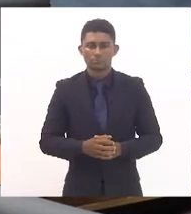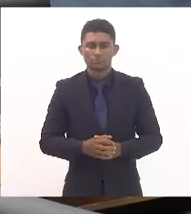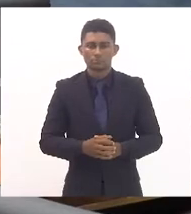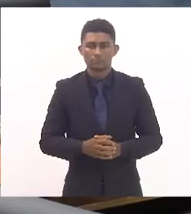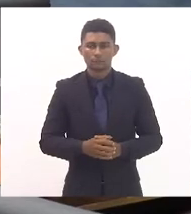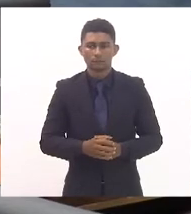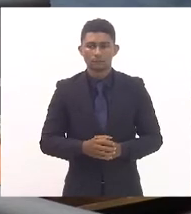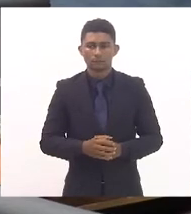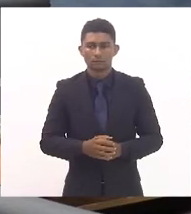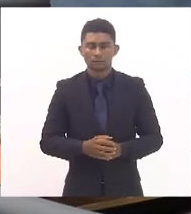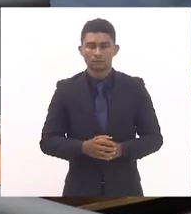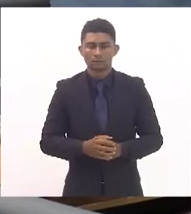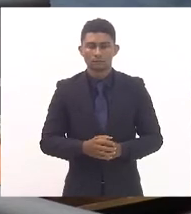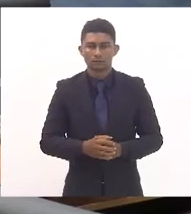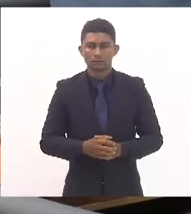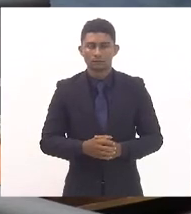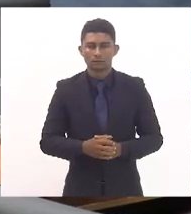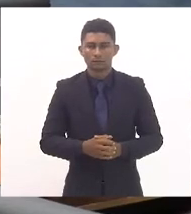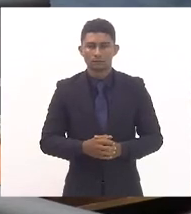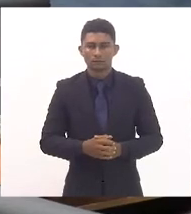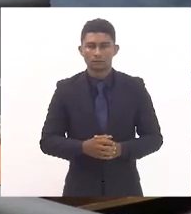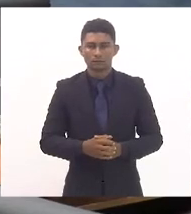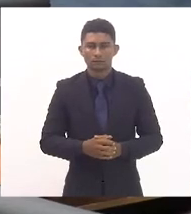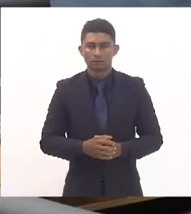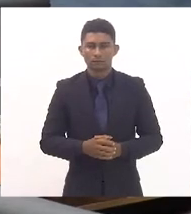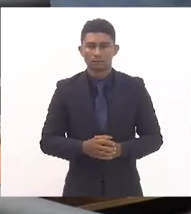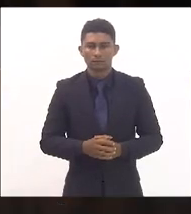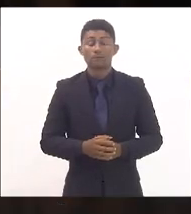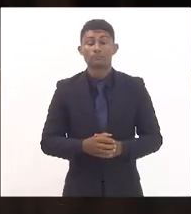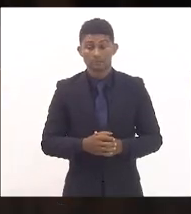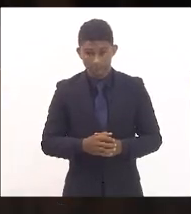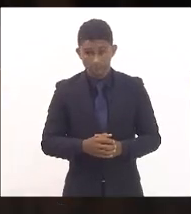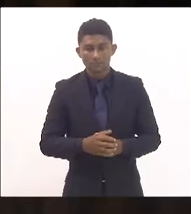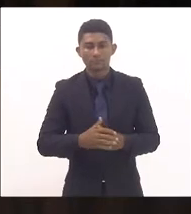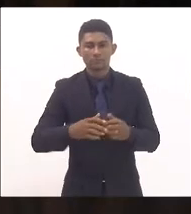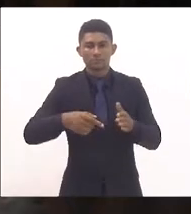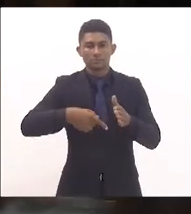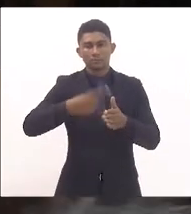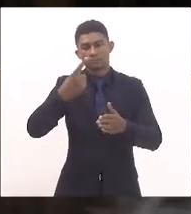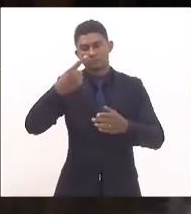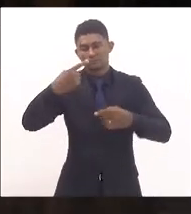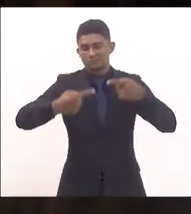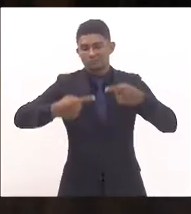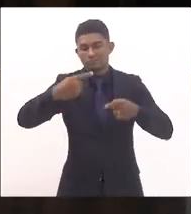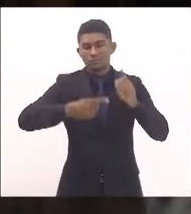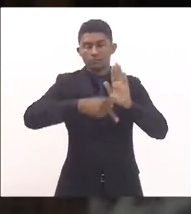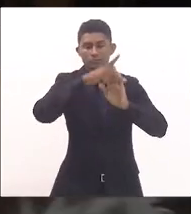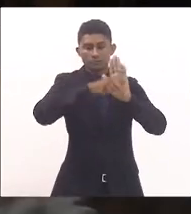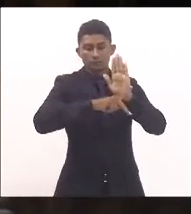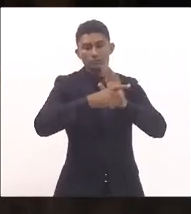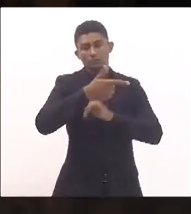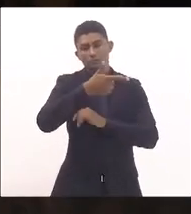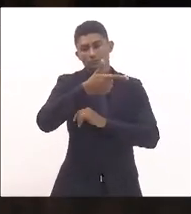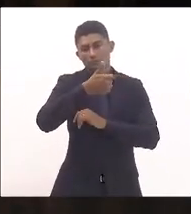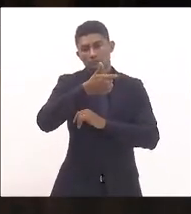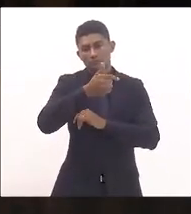Quero não, senhor Vassalente, aqui. Em discussão única, projeto de resolução